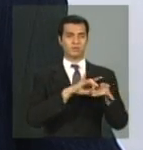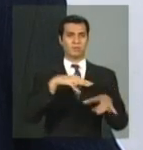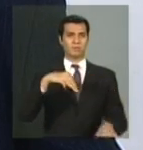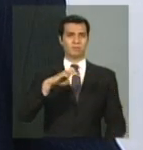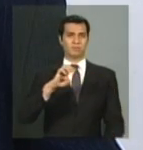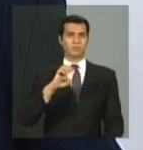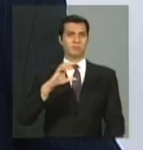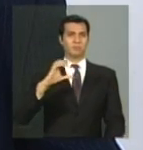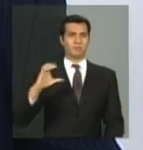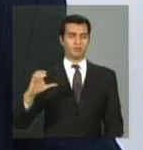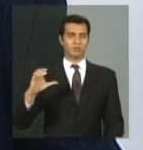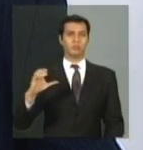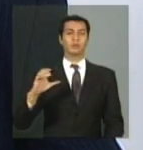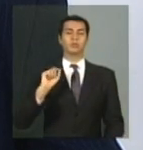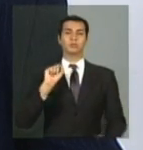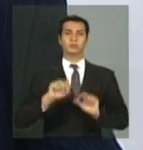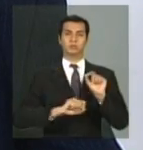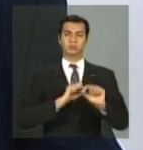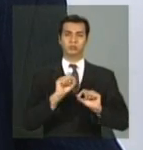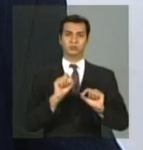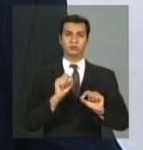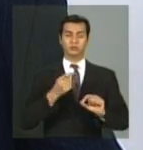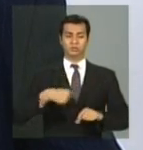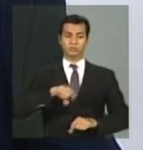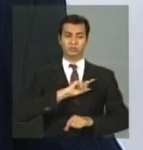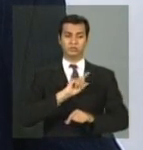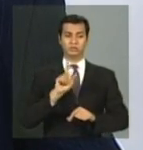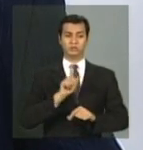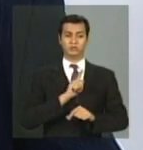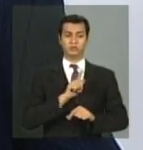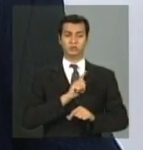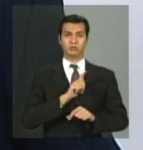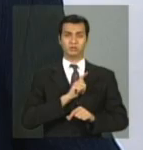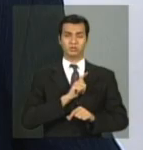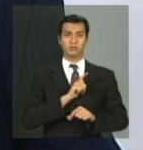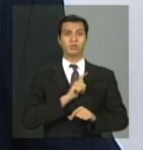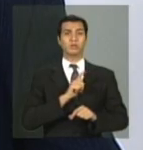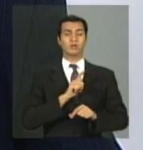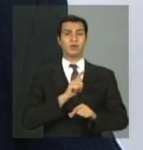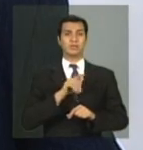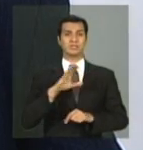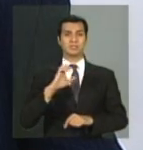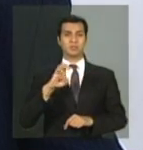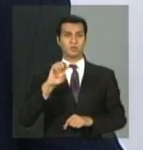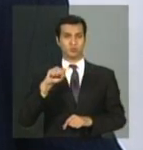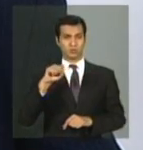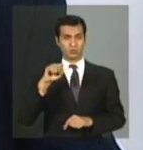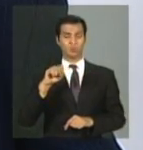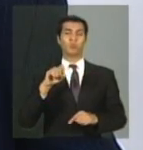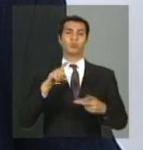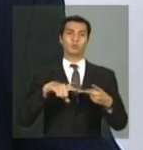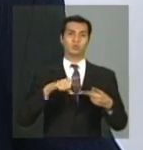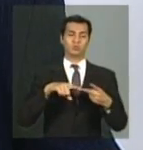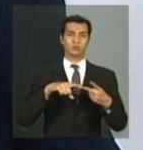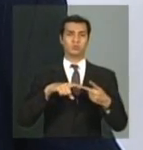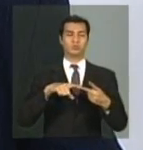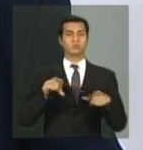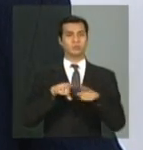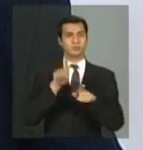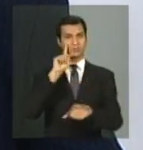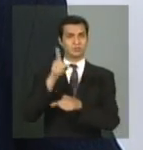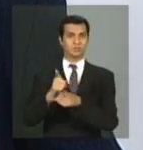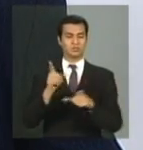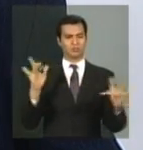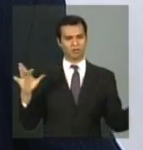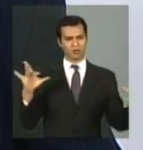na realidade, bate o censo escolar da educação básica com os não localizados cotidianamente